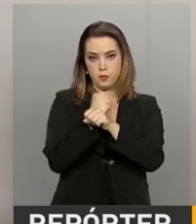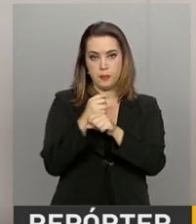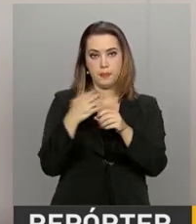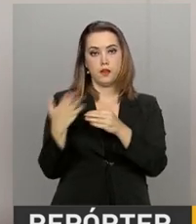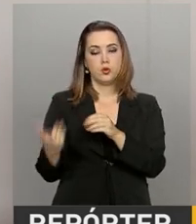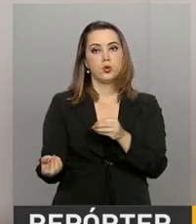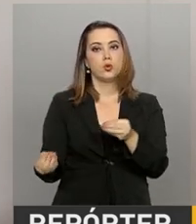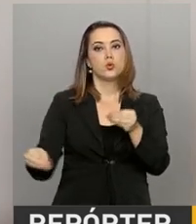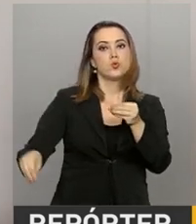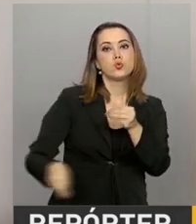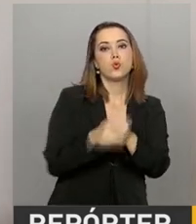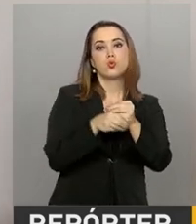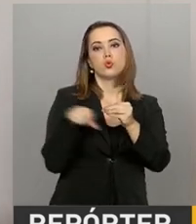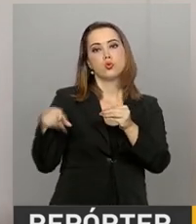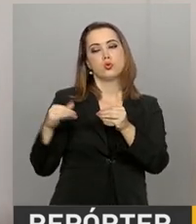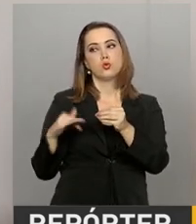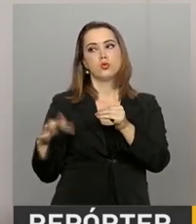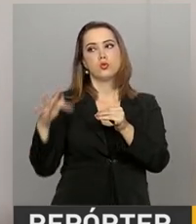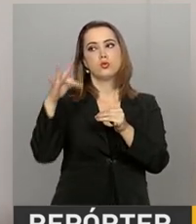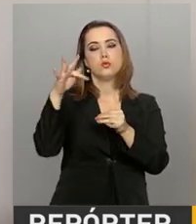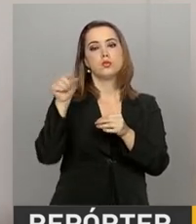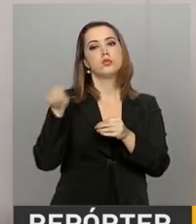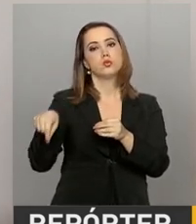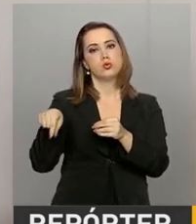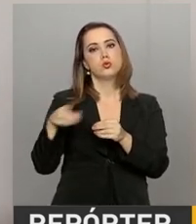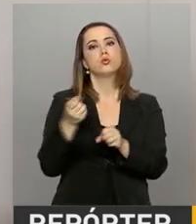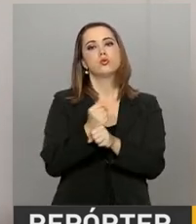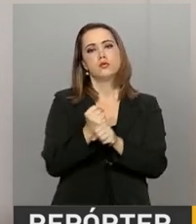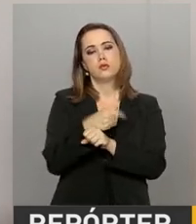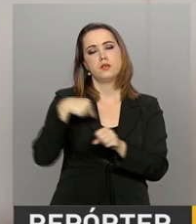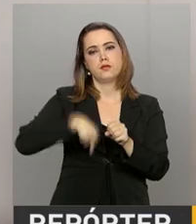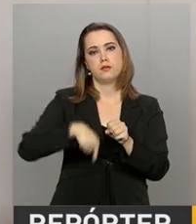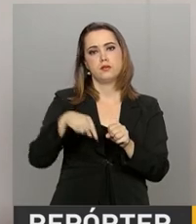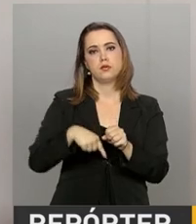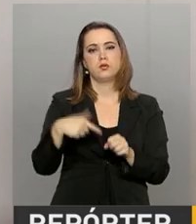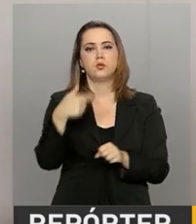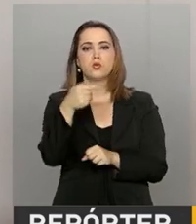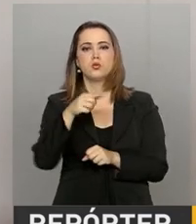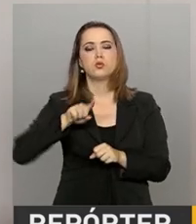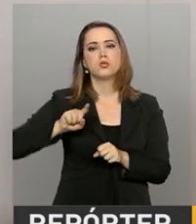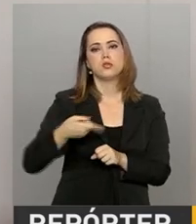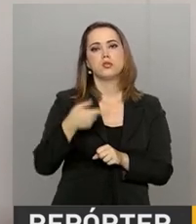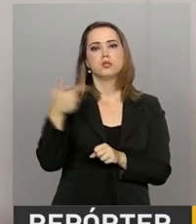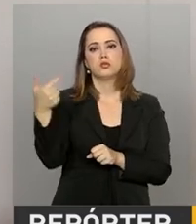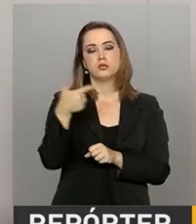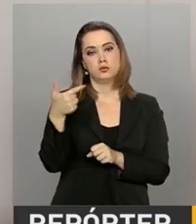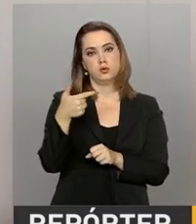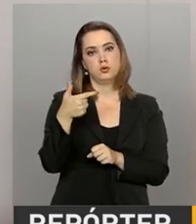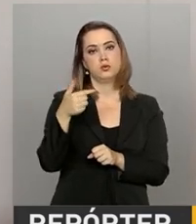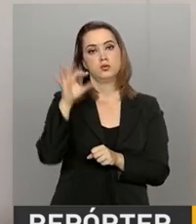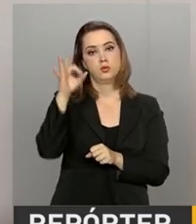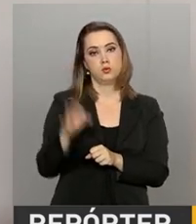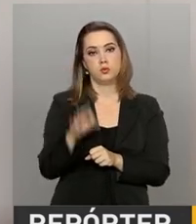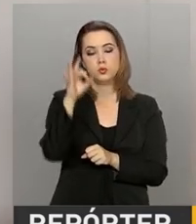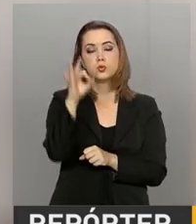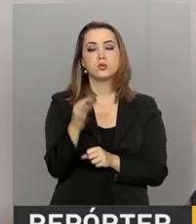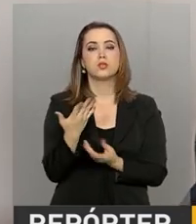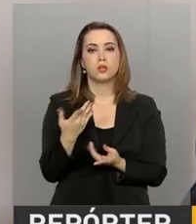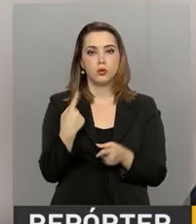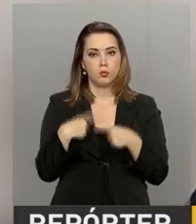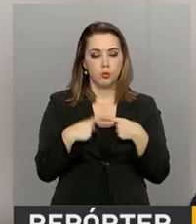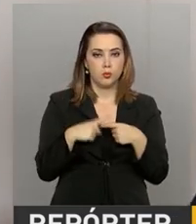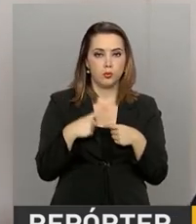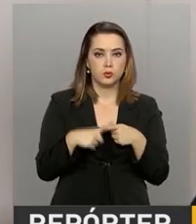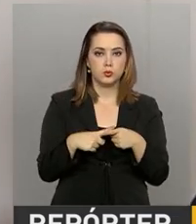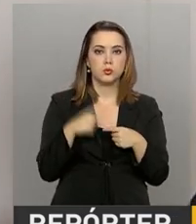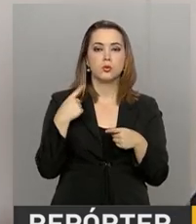acrescidas da inflação prevista para 2016 de 7,2%. Por quê?